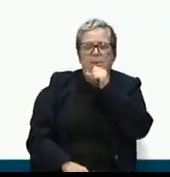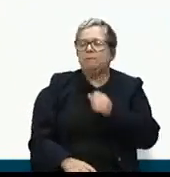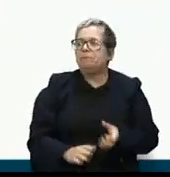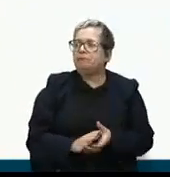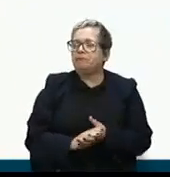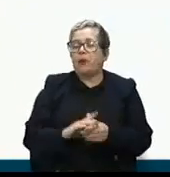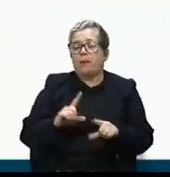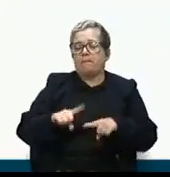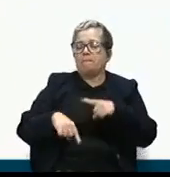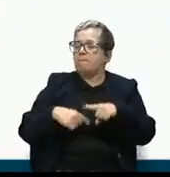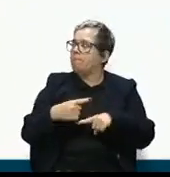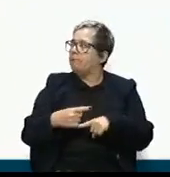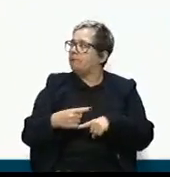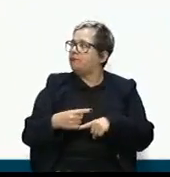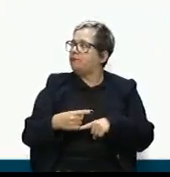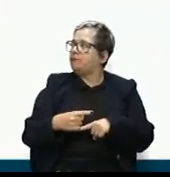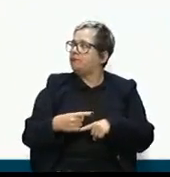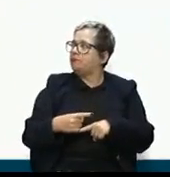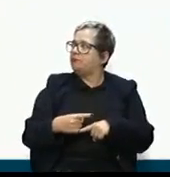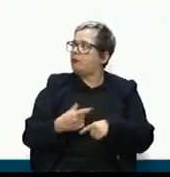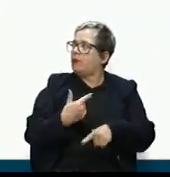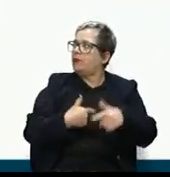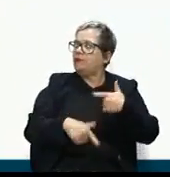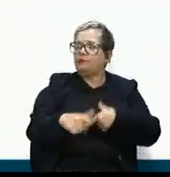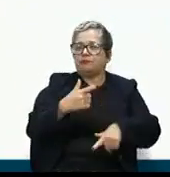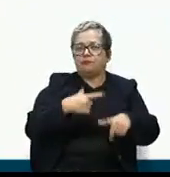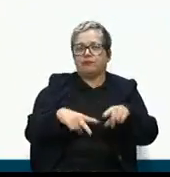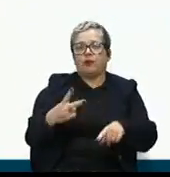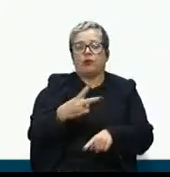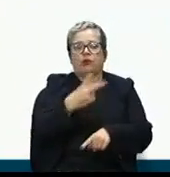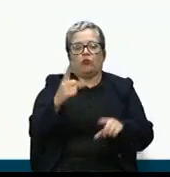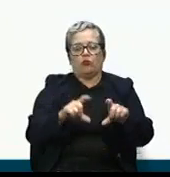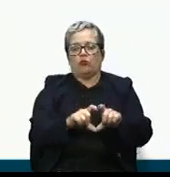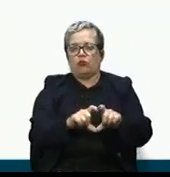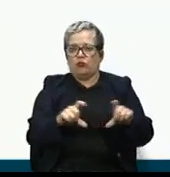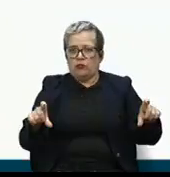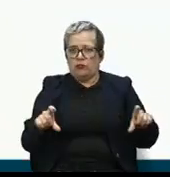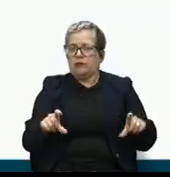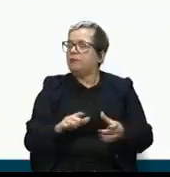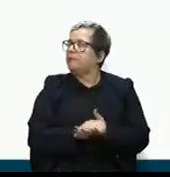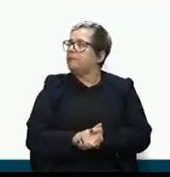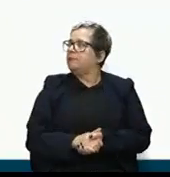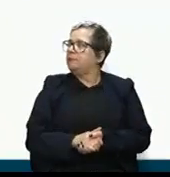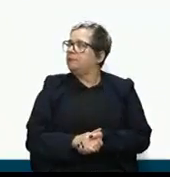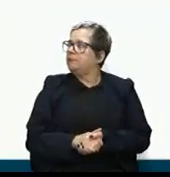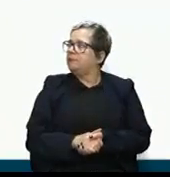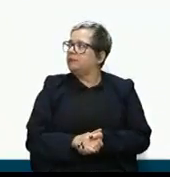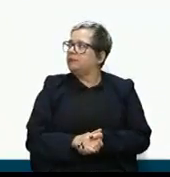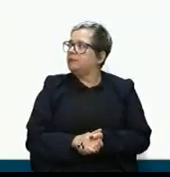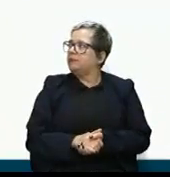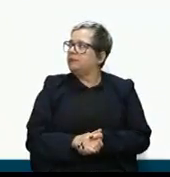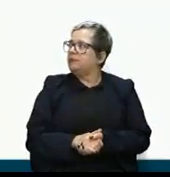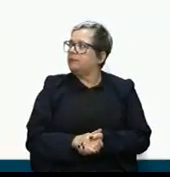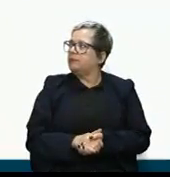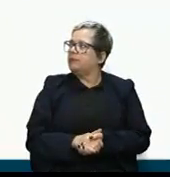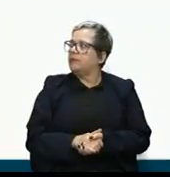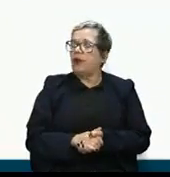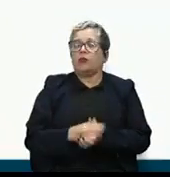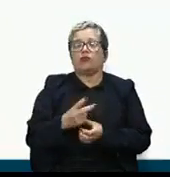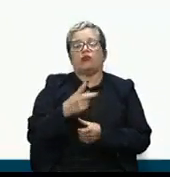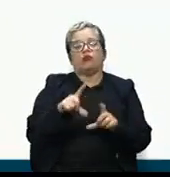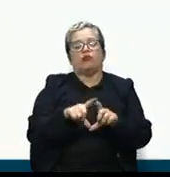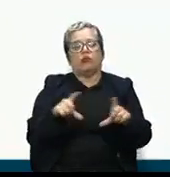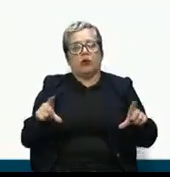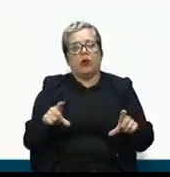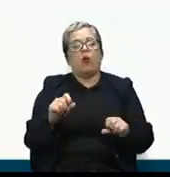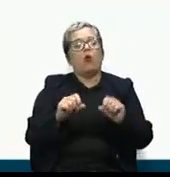O próximo, então, nós vamos agora trabalhar com a segunda linha da matriz A. Então, a segunda linha, o